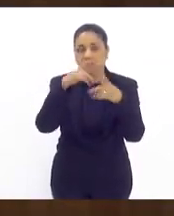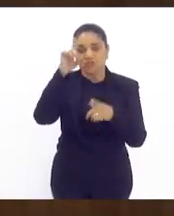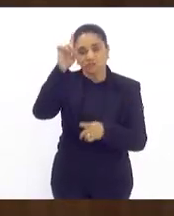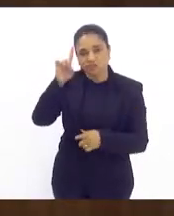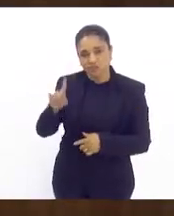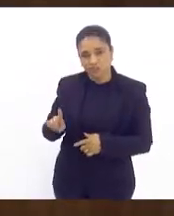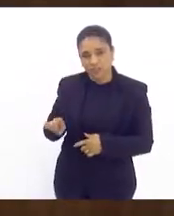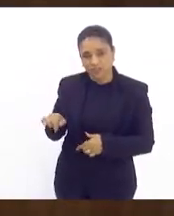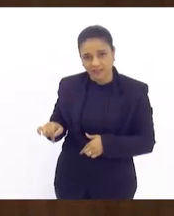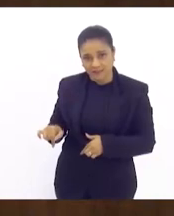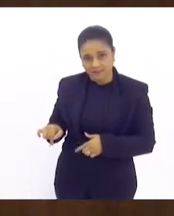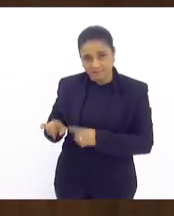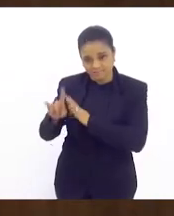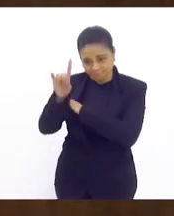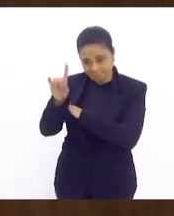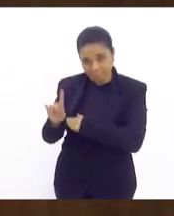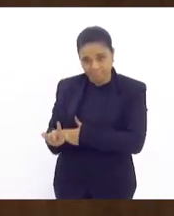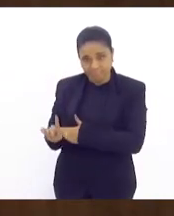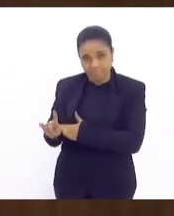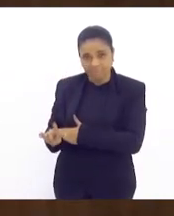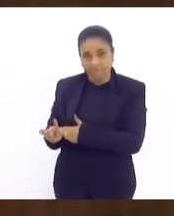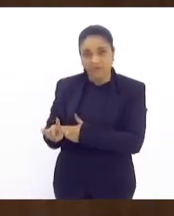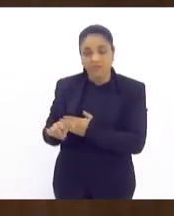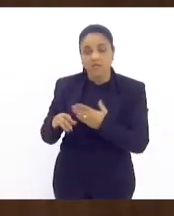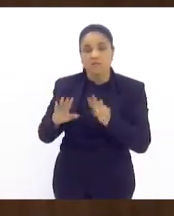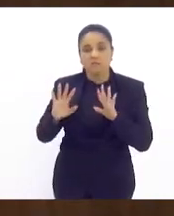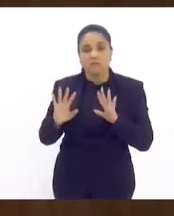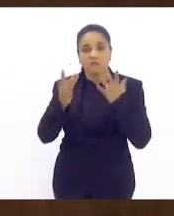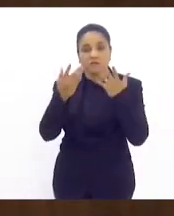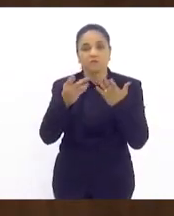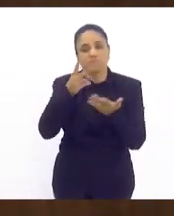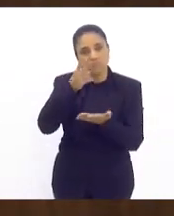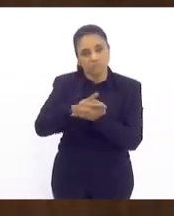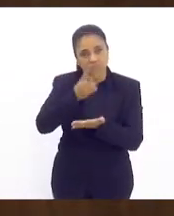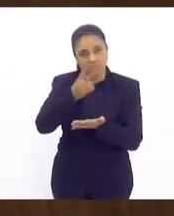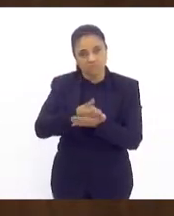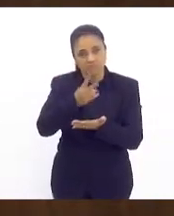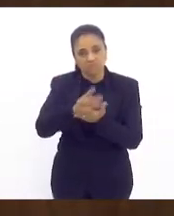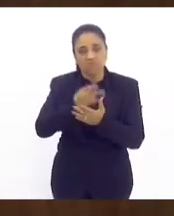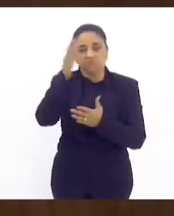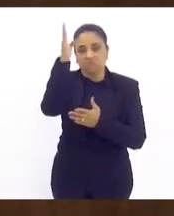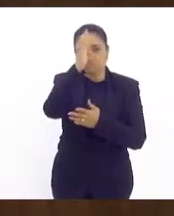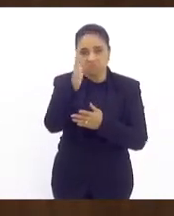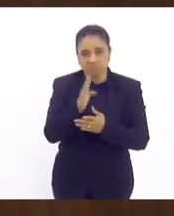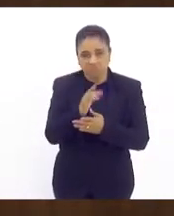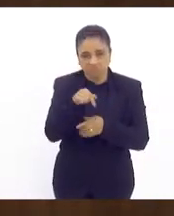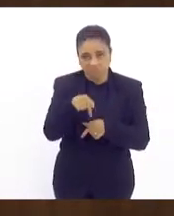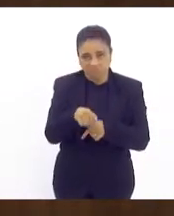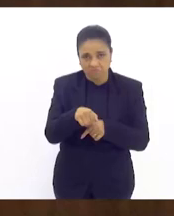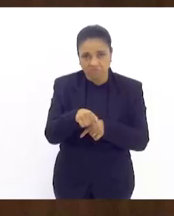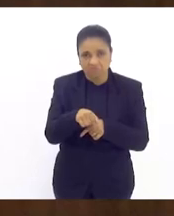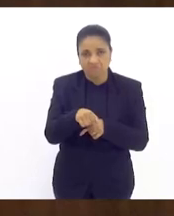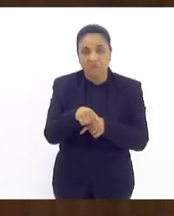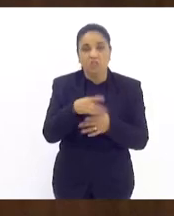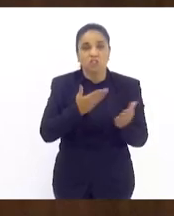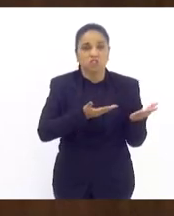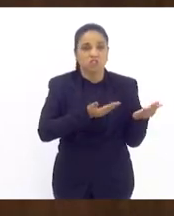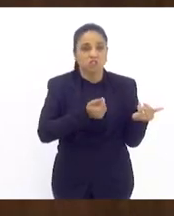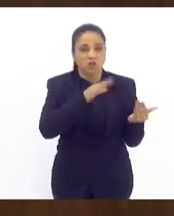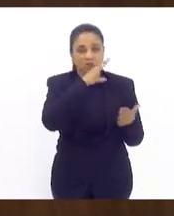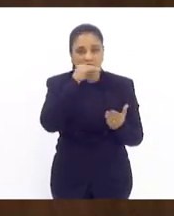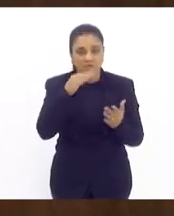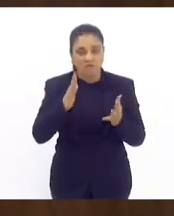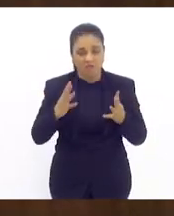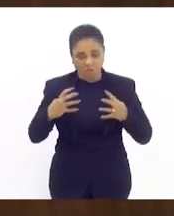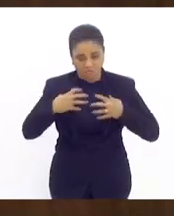no Brasil Eventos como esse se torna mais frequente no contexto brasileiro jovens com ressentimento frustrações